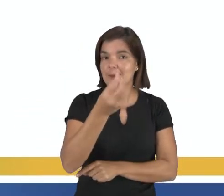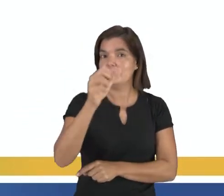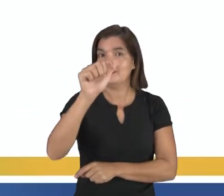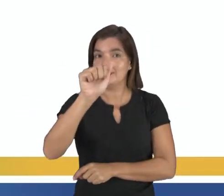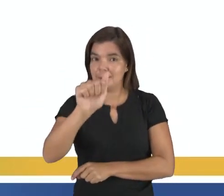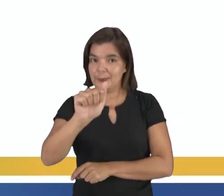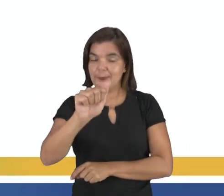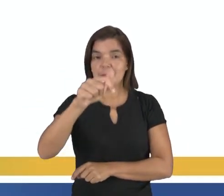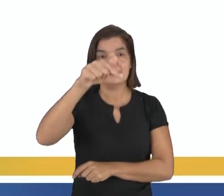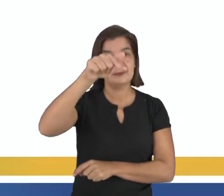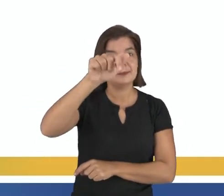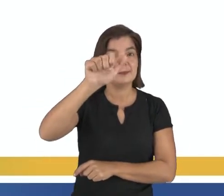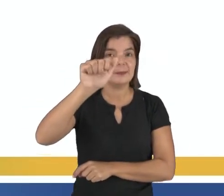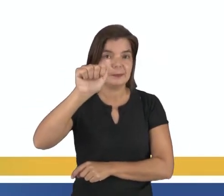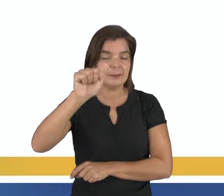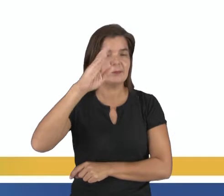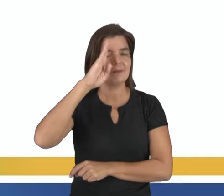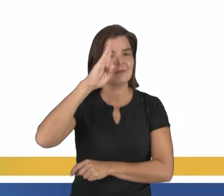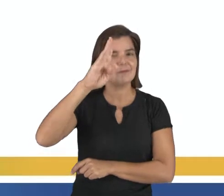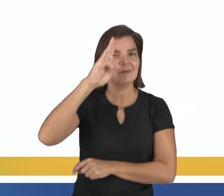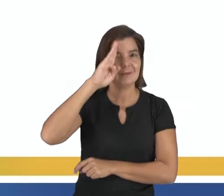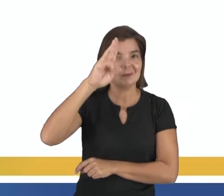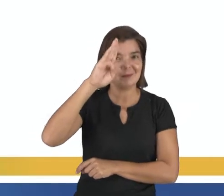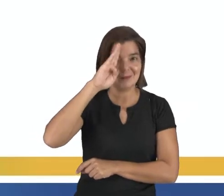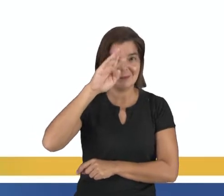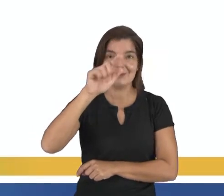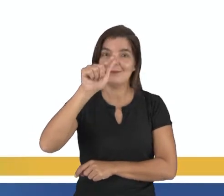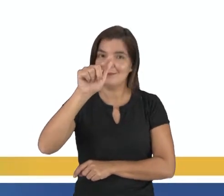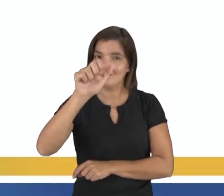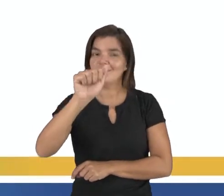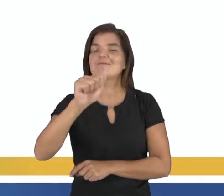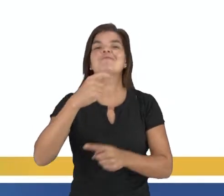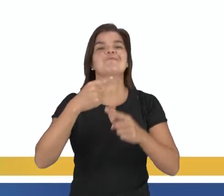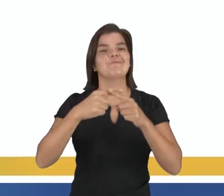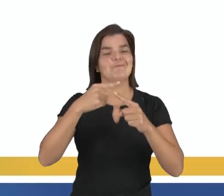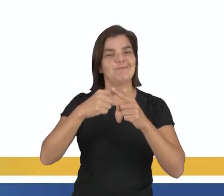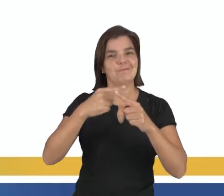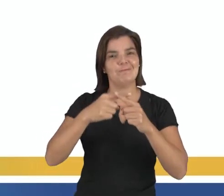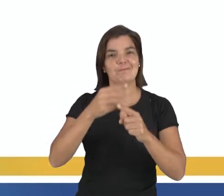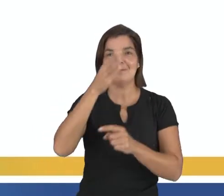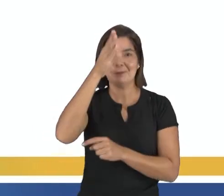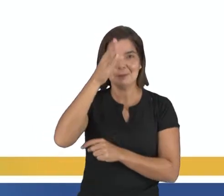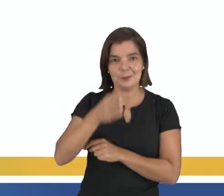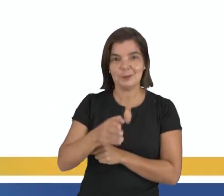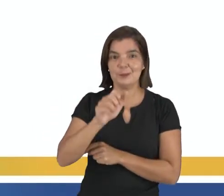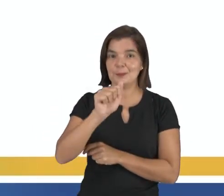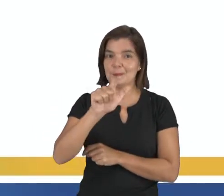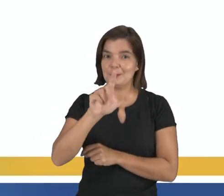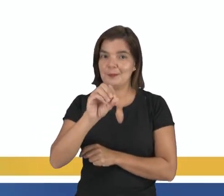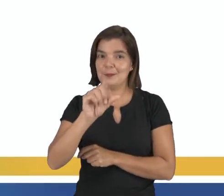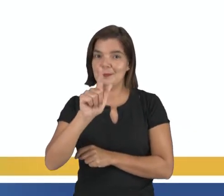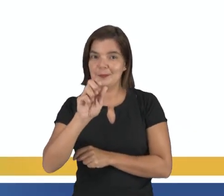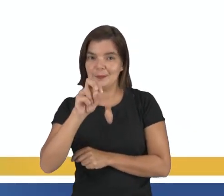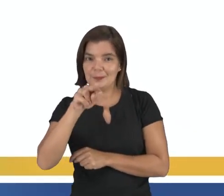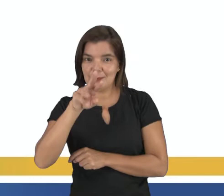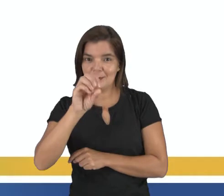6A, 7A, principalmente a 7A, que é a família dos halogênios,